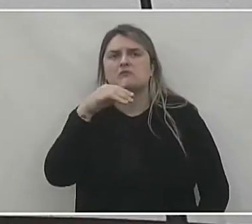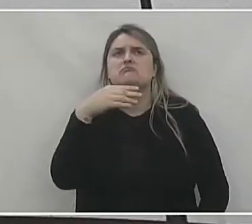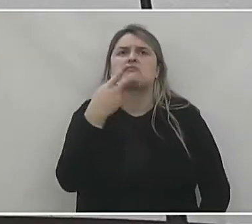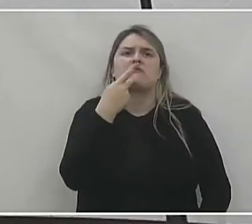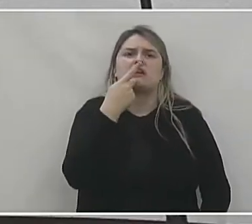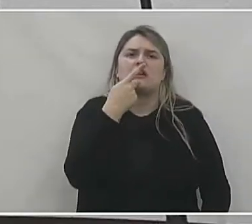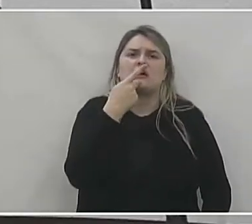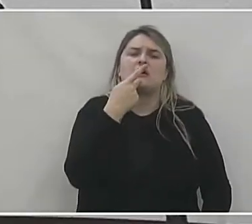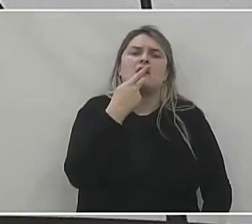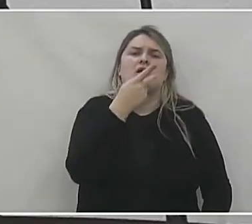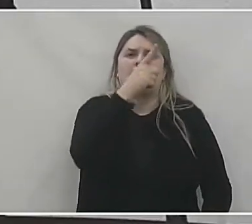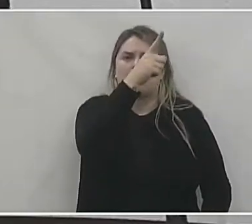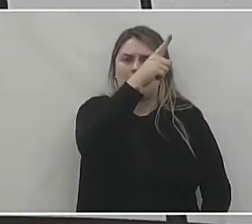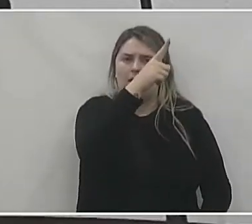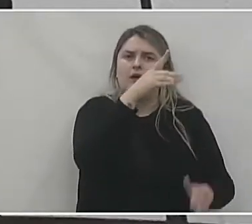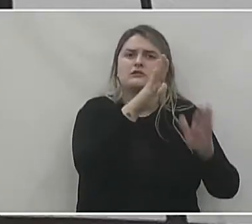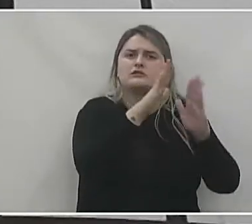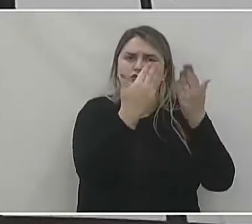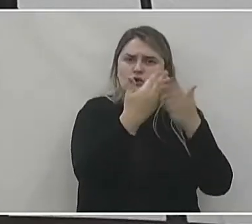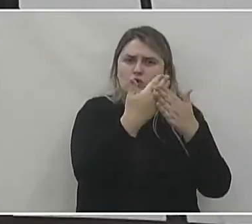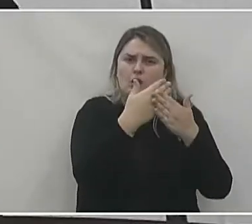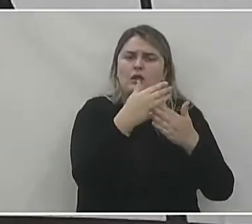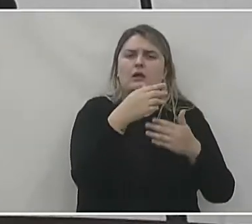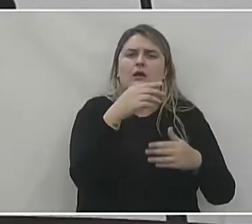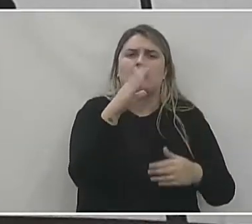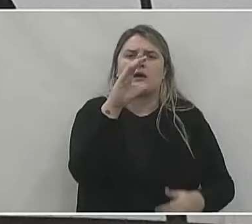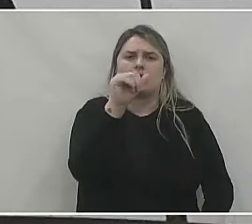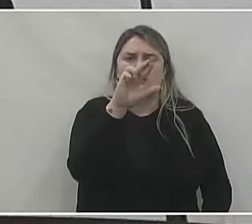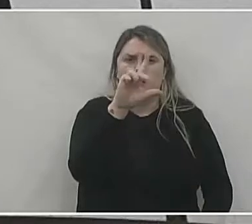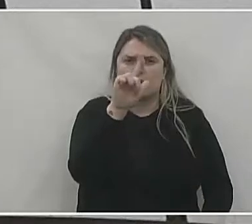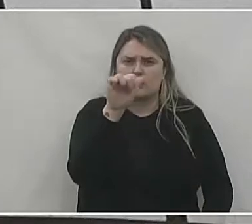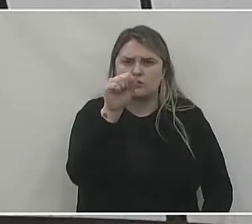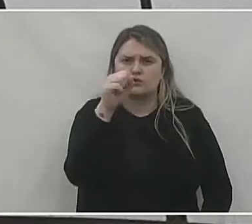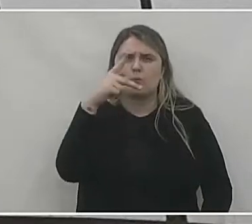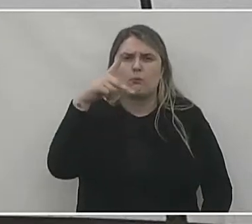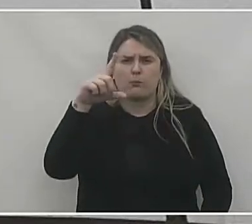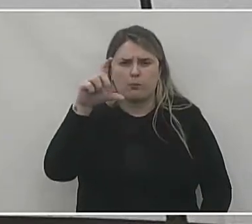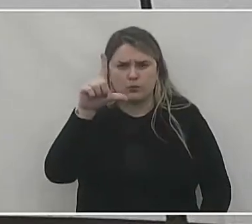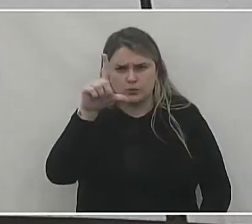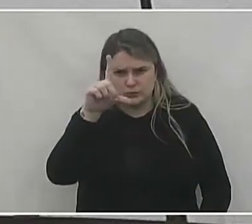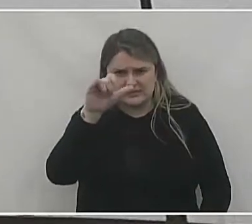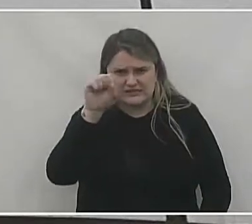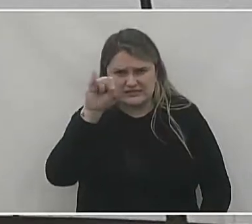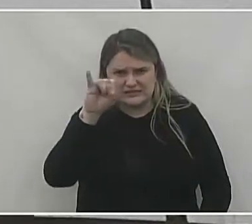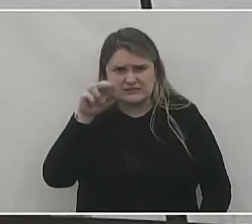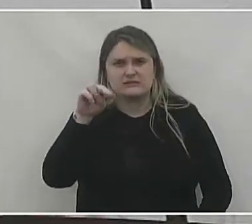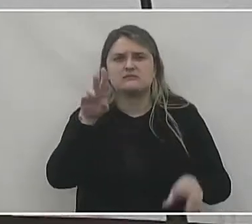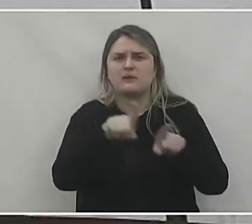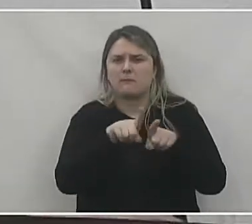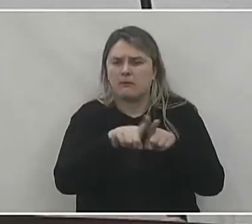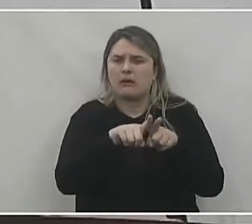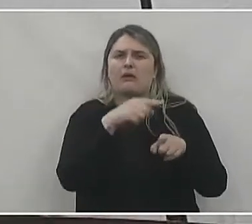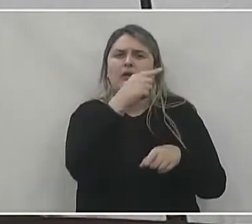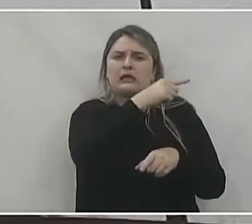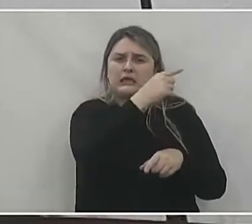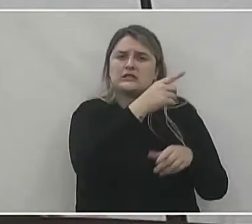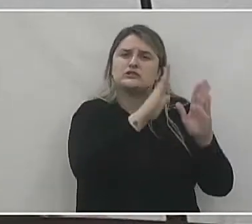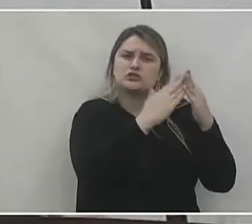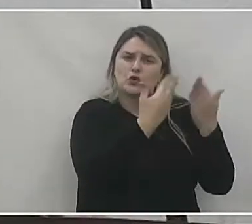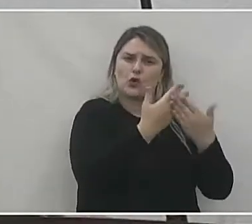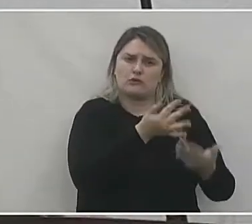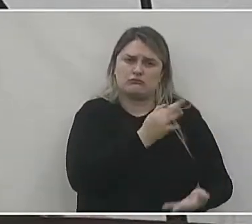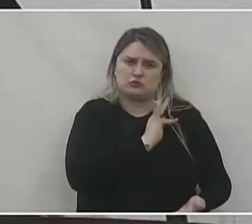do Pouzinho, né, lá em cima, no alto, que também estava em péssimas condições, o Túlio de França, que também